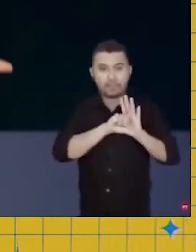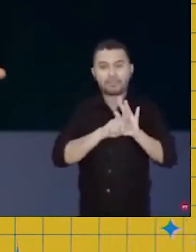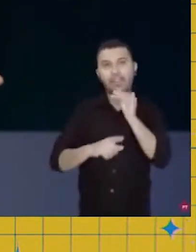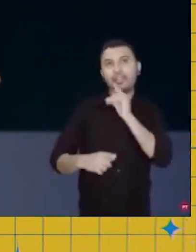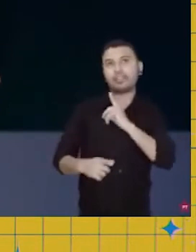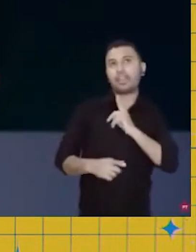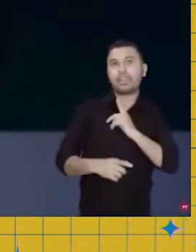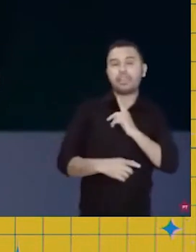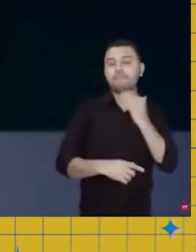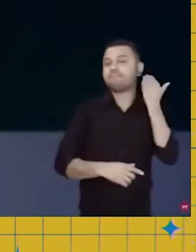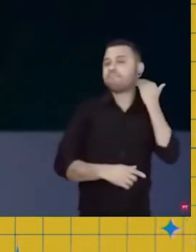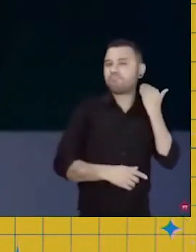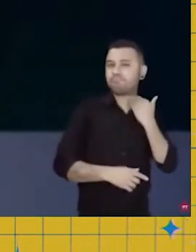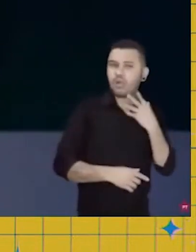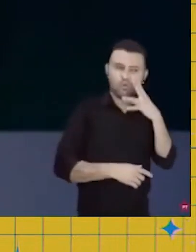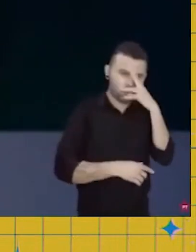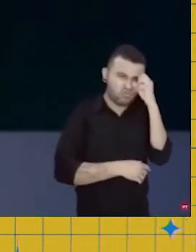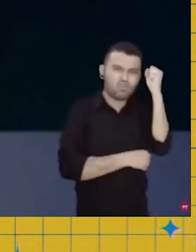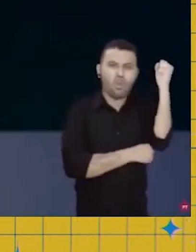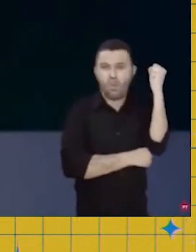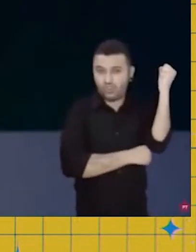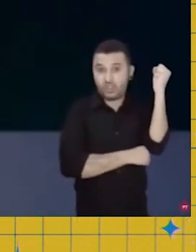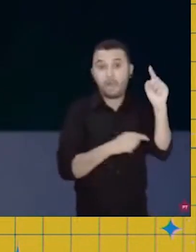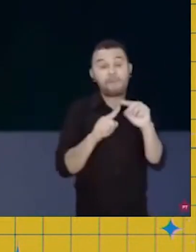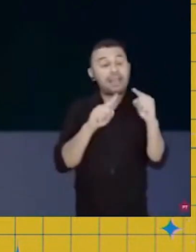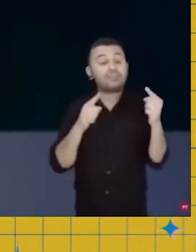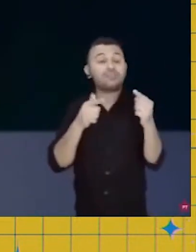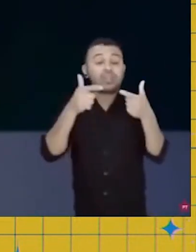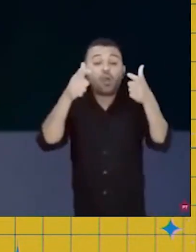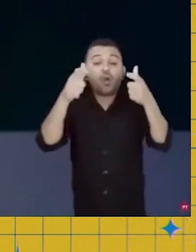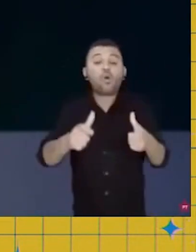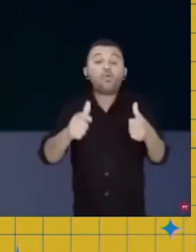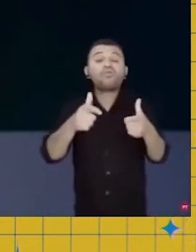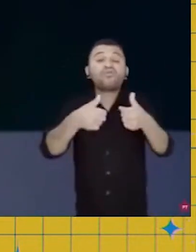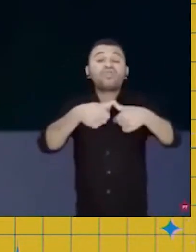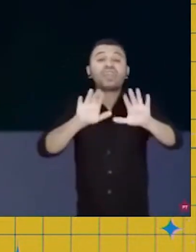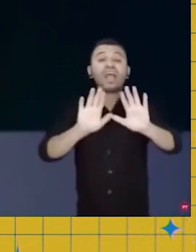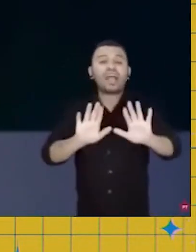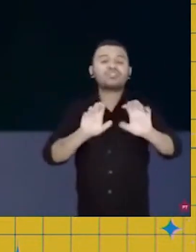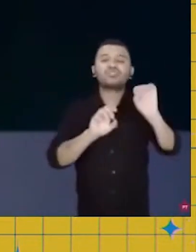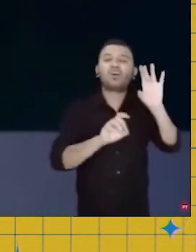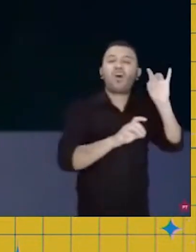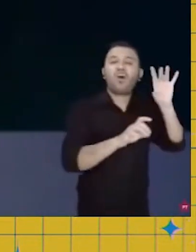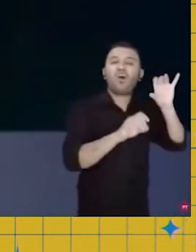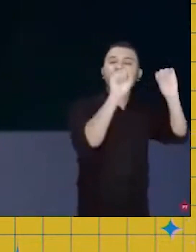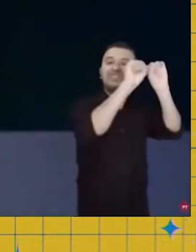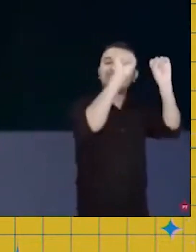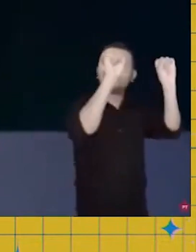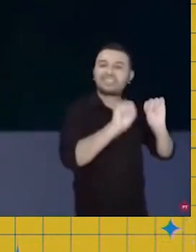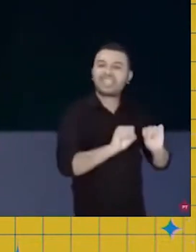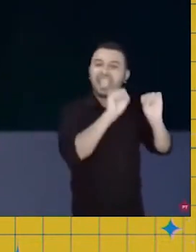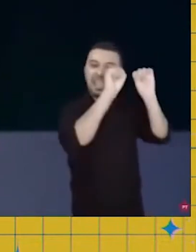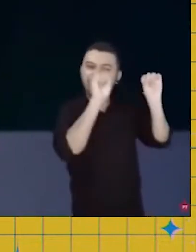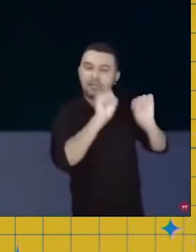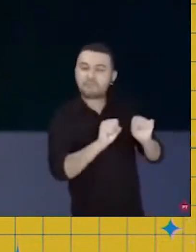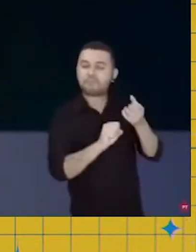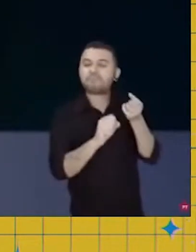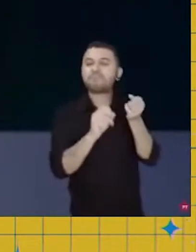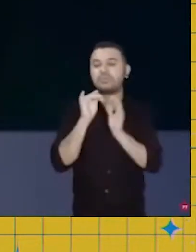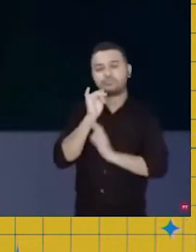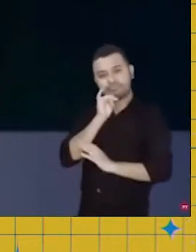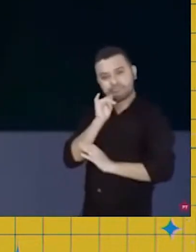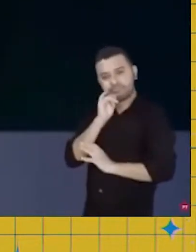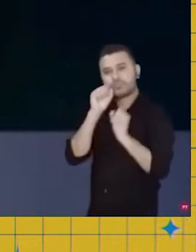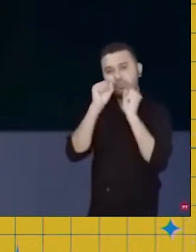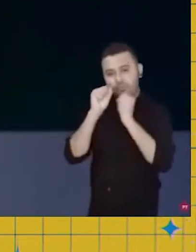tem praticamente não tem agência então tem uma plataforma hoje você pode trabalhar no sentido de garantir